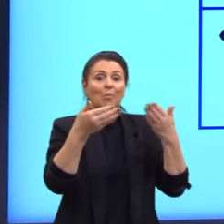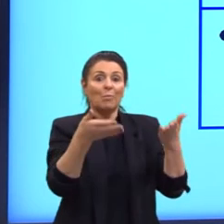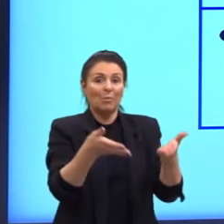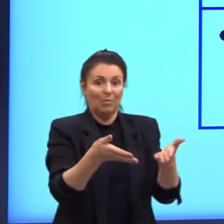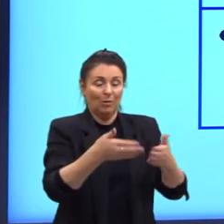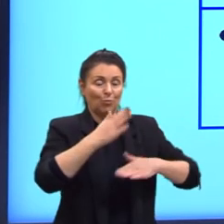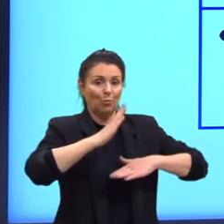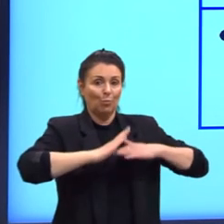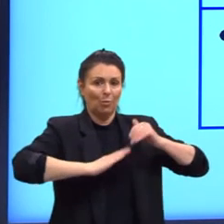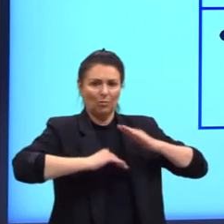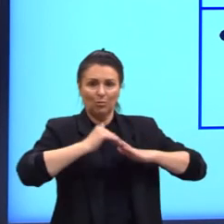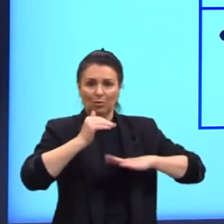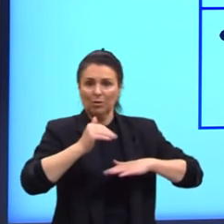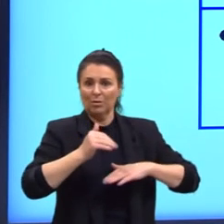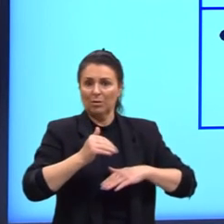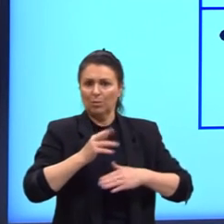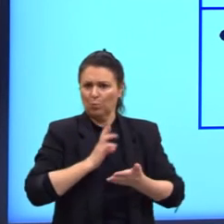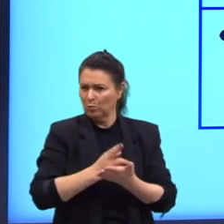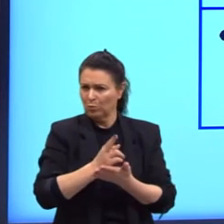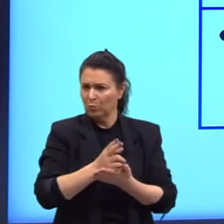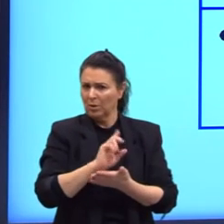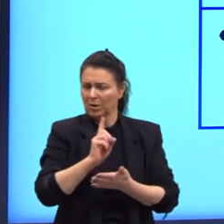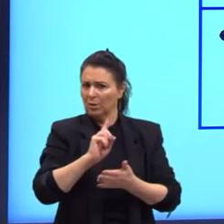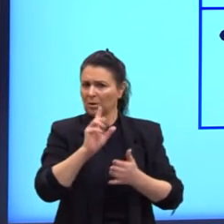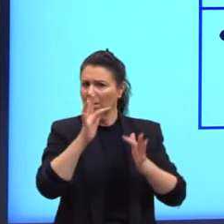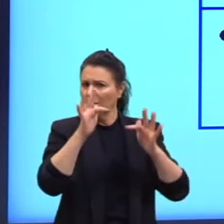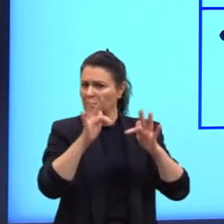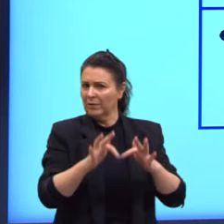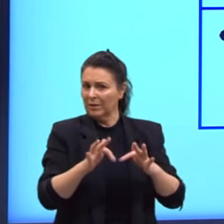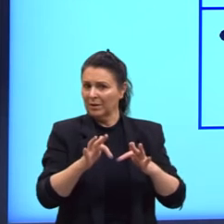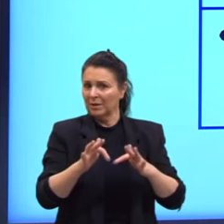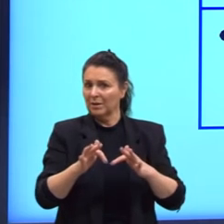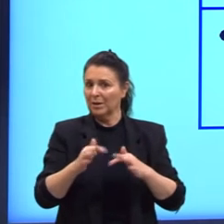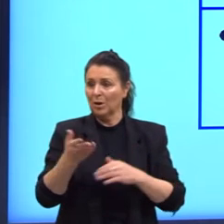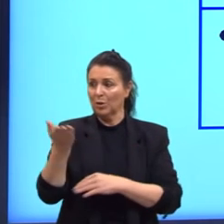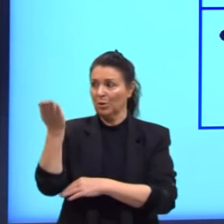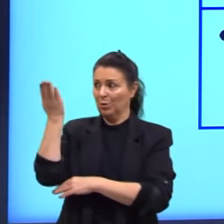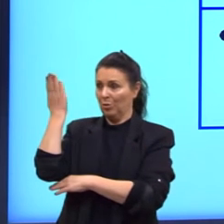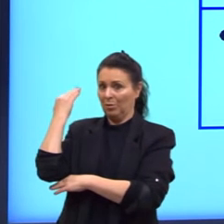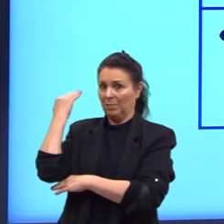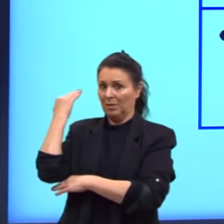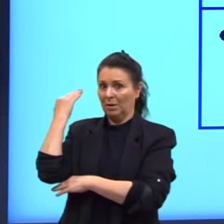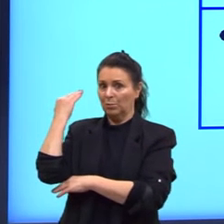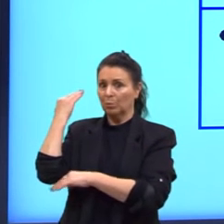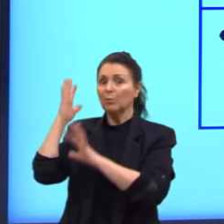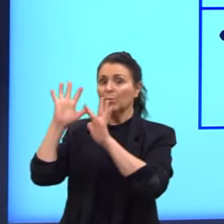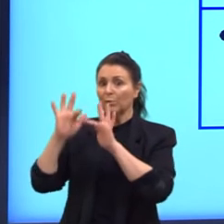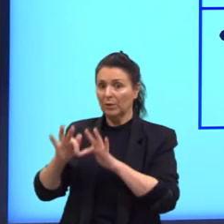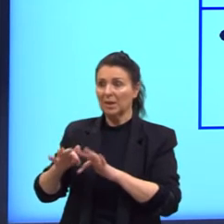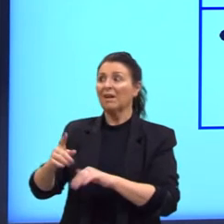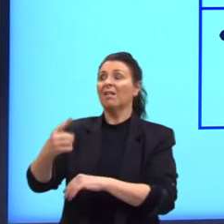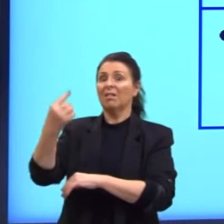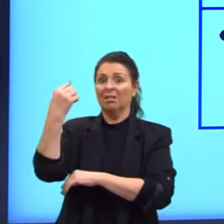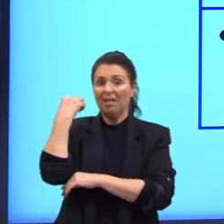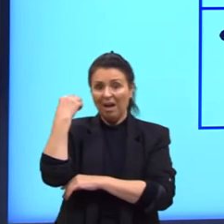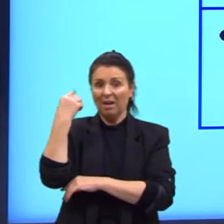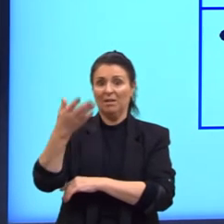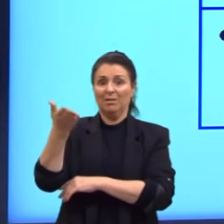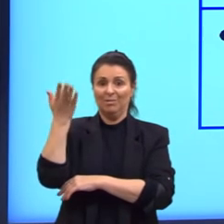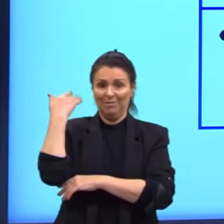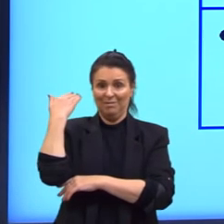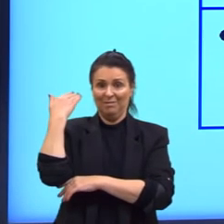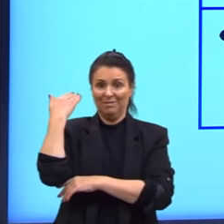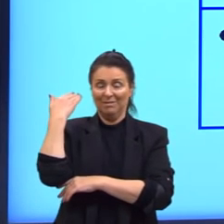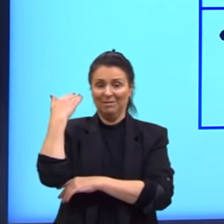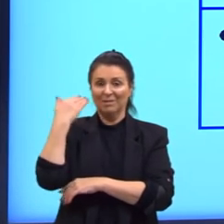são ações que ainda não terminaram no passado perfeito elas terminaram nos auxiliar no passado e